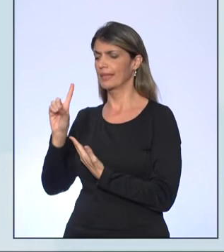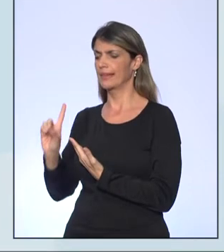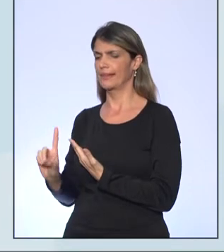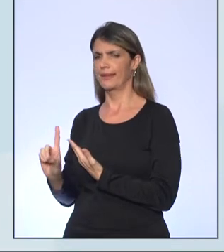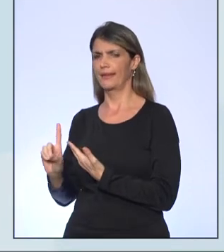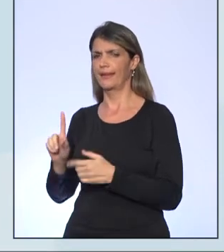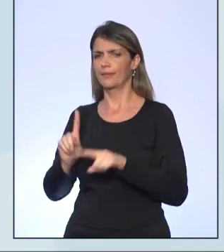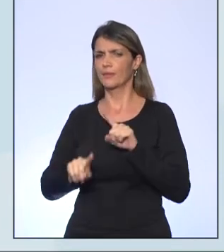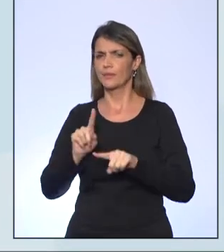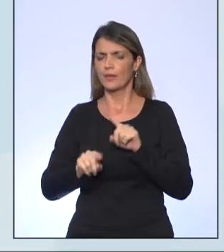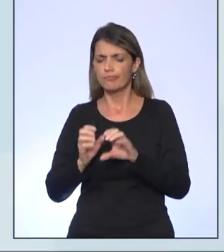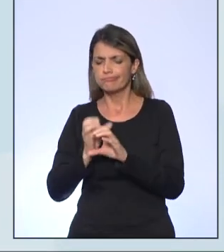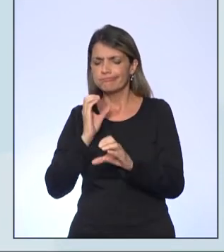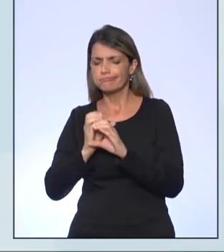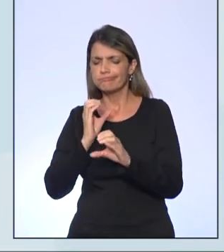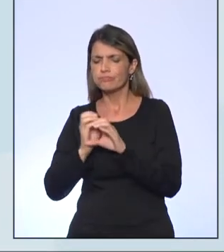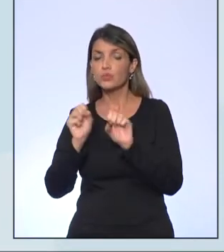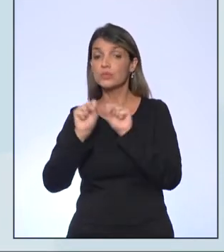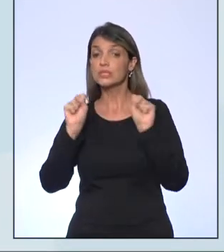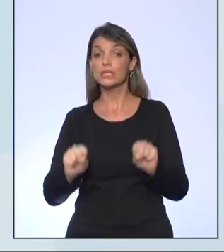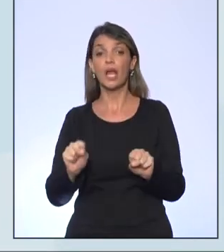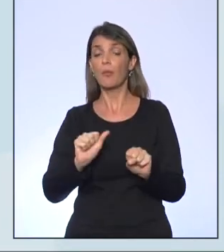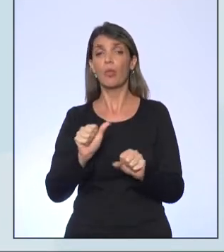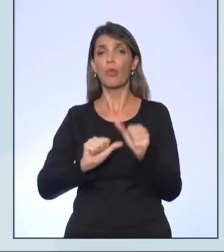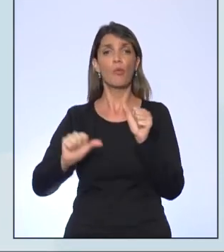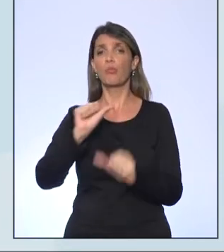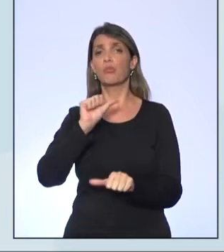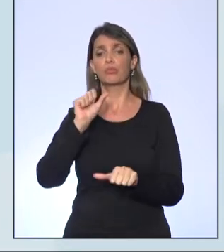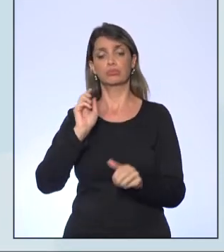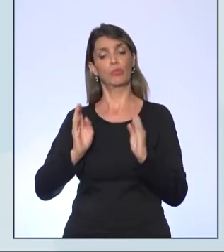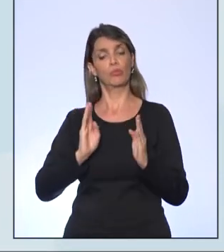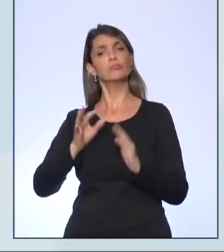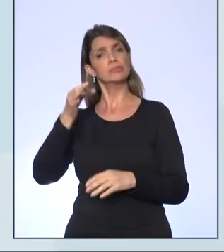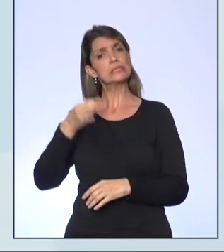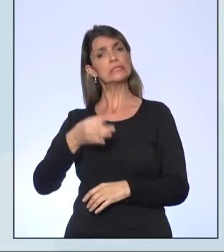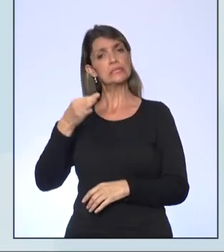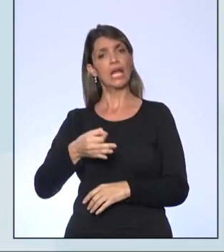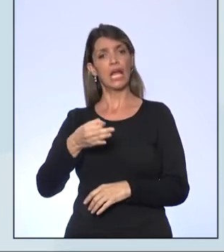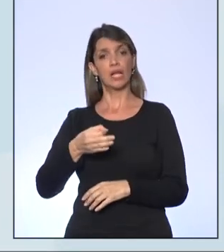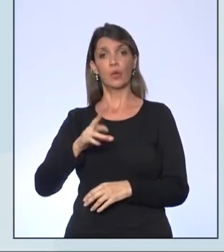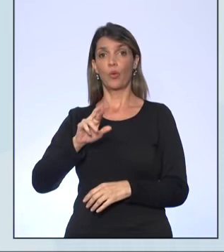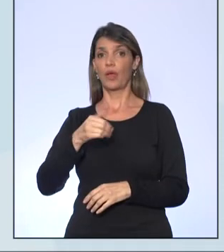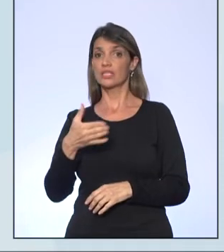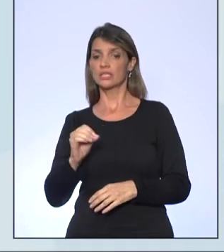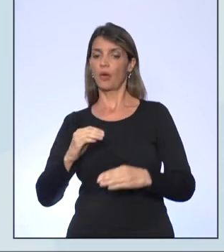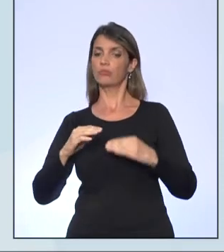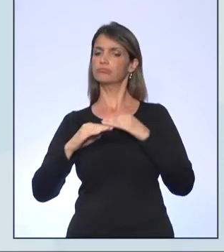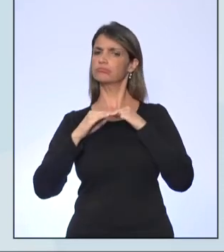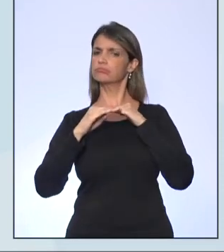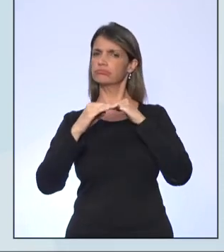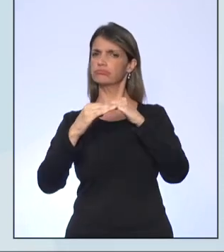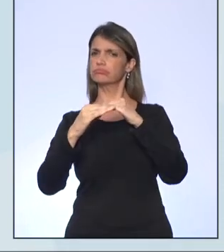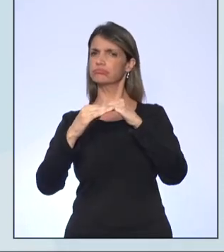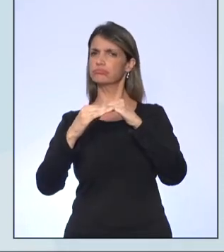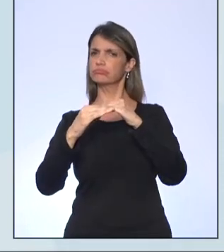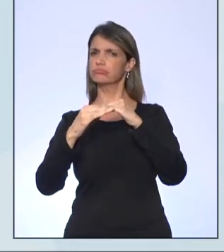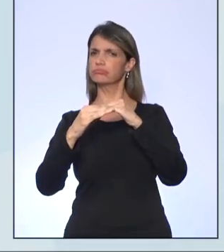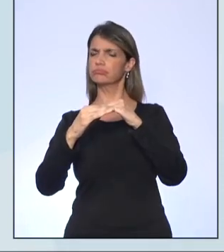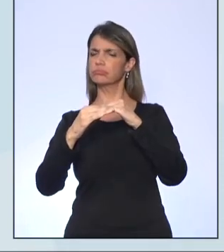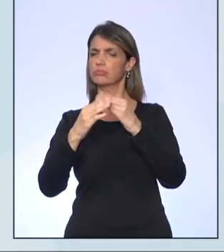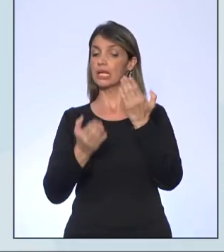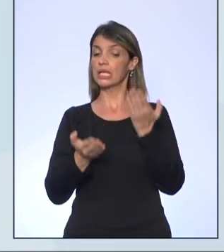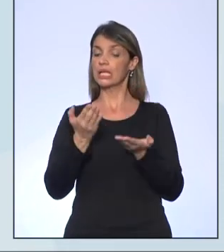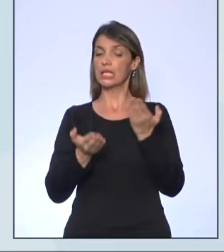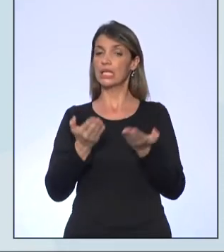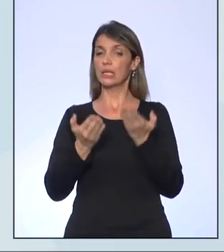propriedades macroscópicas do sistema não variam com o tempo. Certo, quando uma reação está em equilíbrio, as propriedades elas realmente